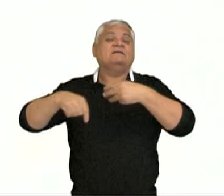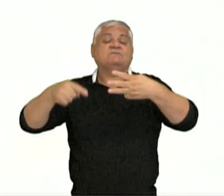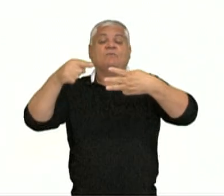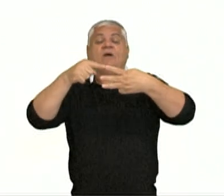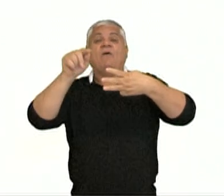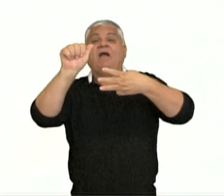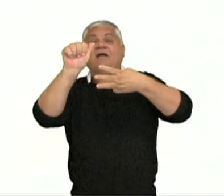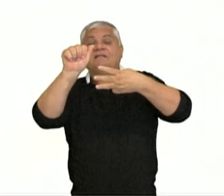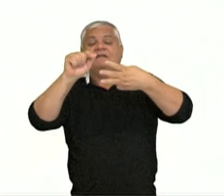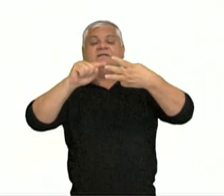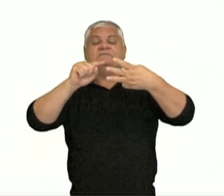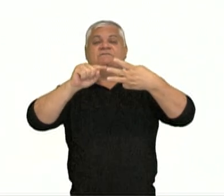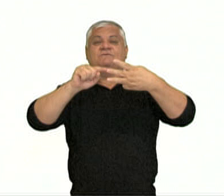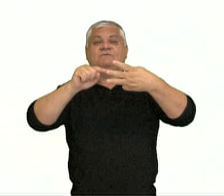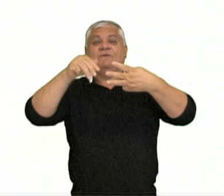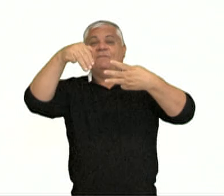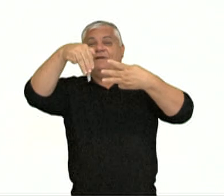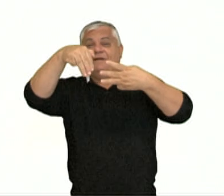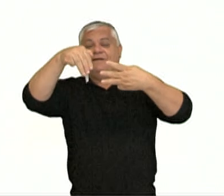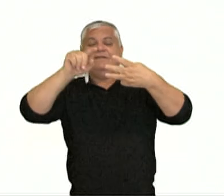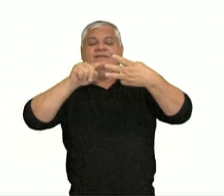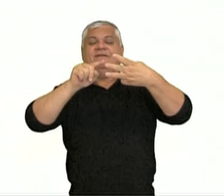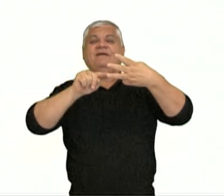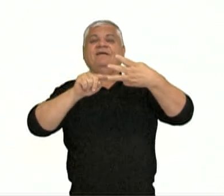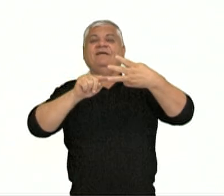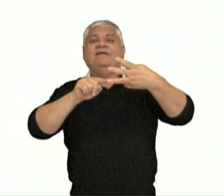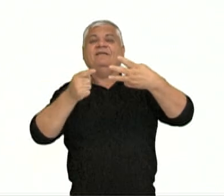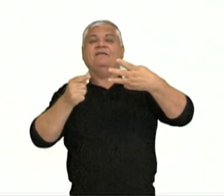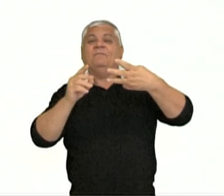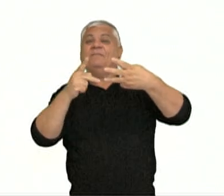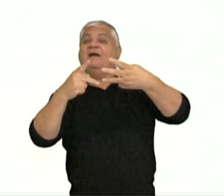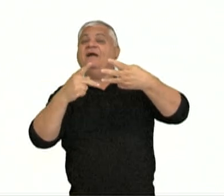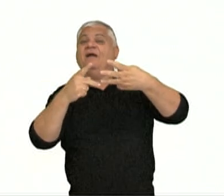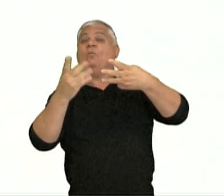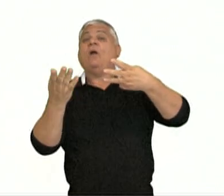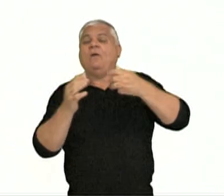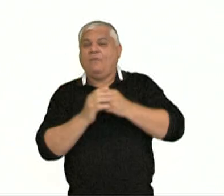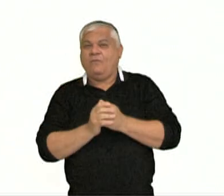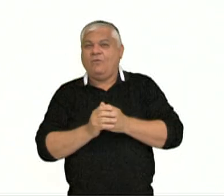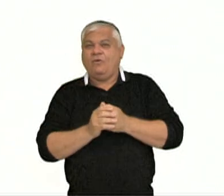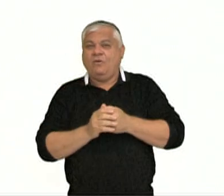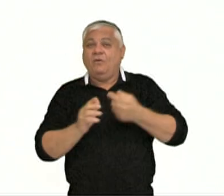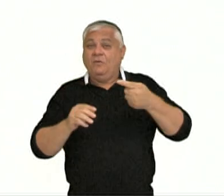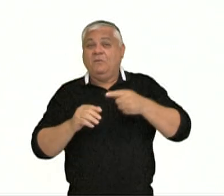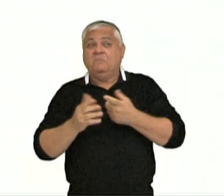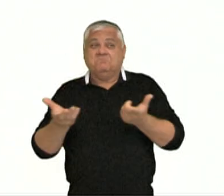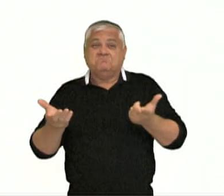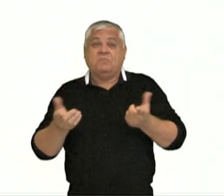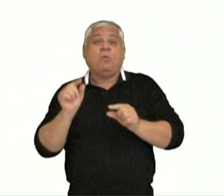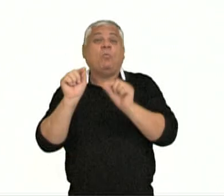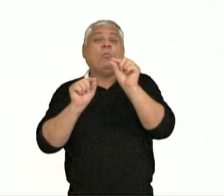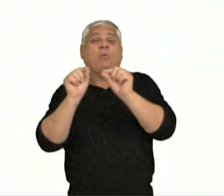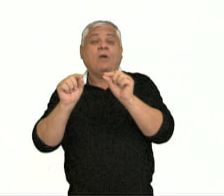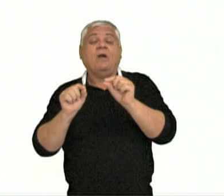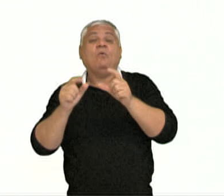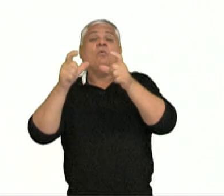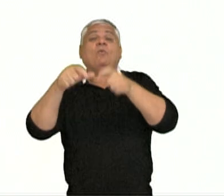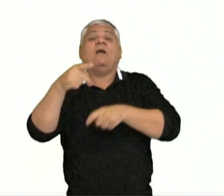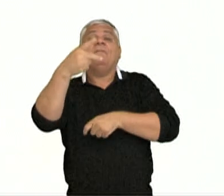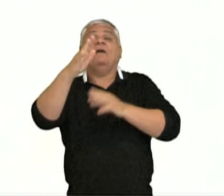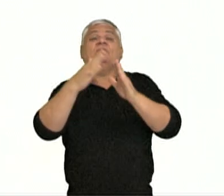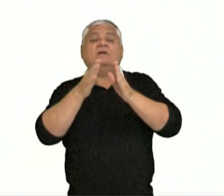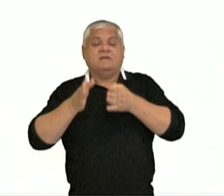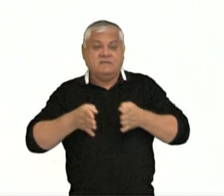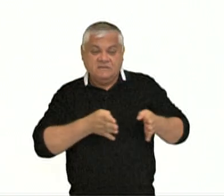águas e o que isso pode provocar? Como se encontram as águas dos oceanos ou dos rios nos lugares onde você mora?